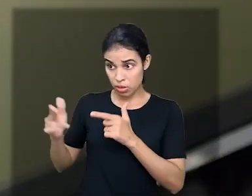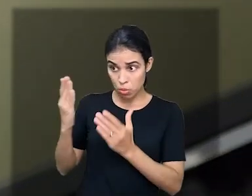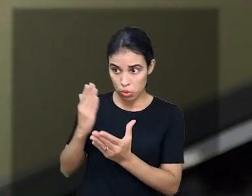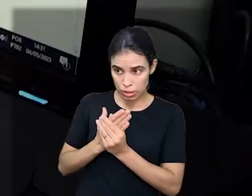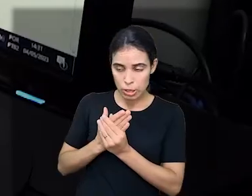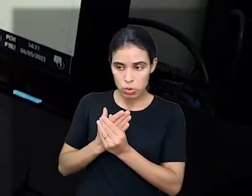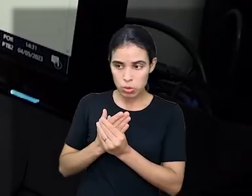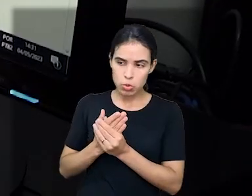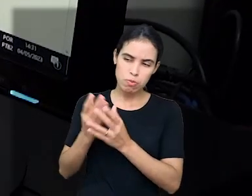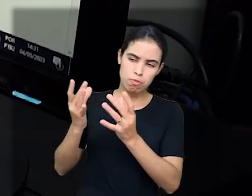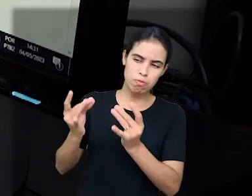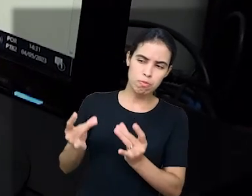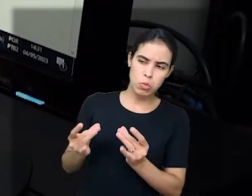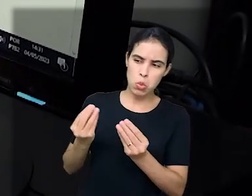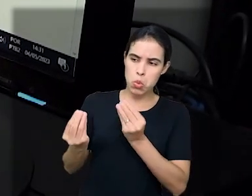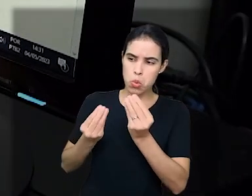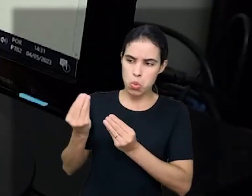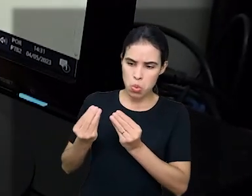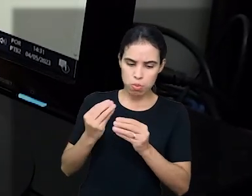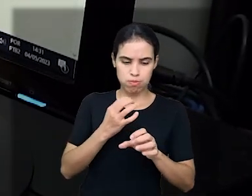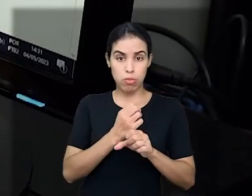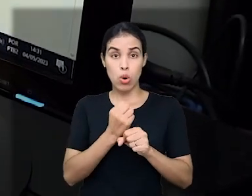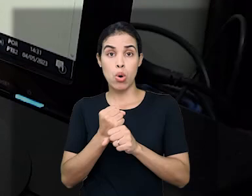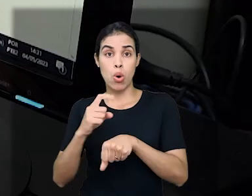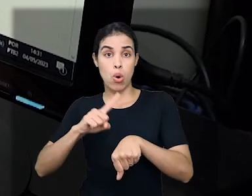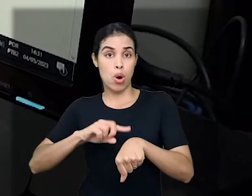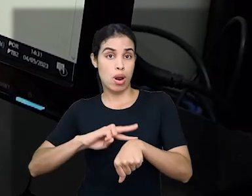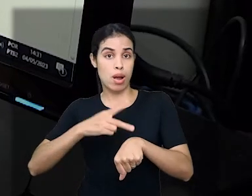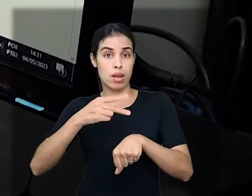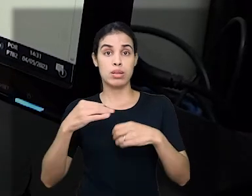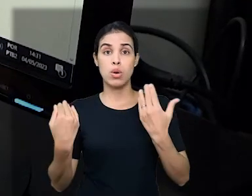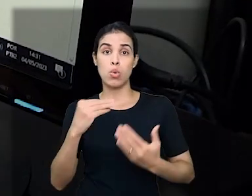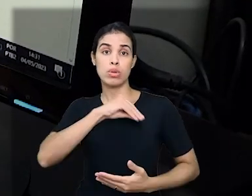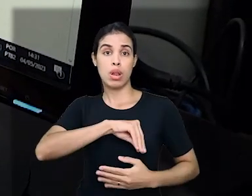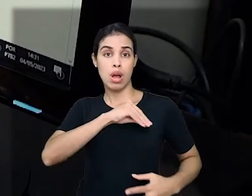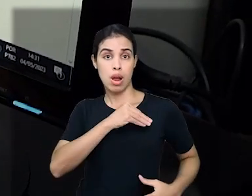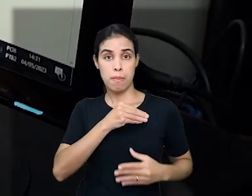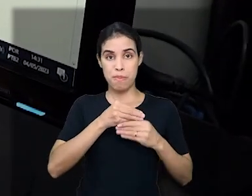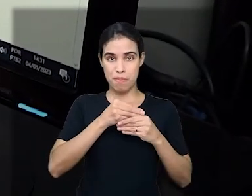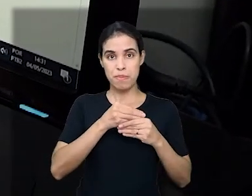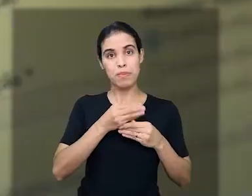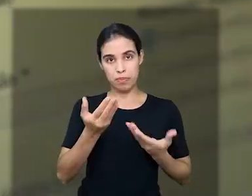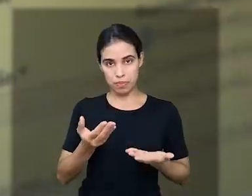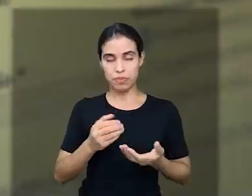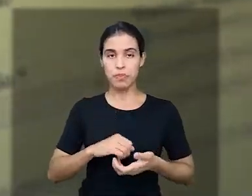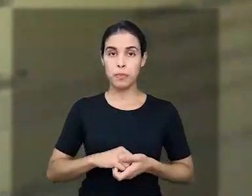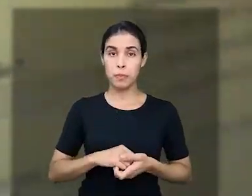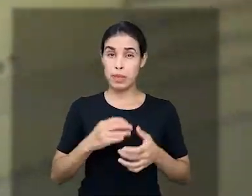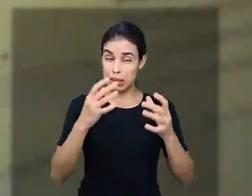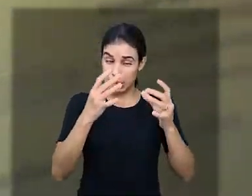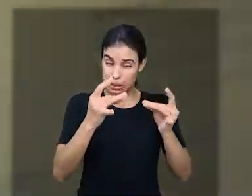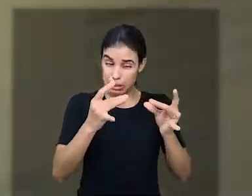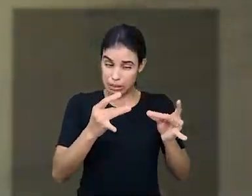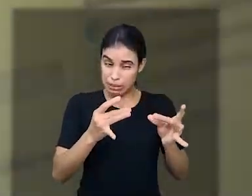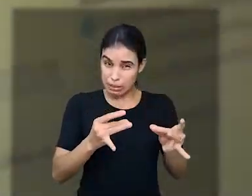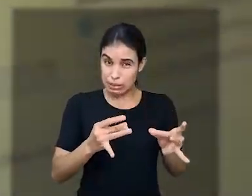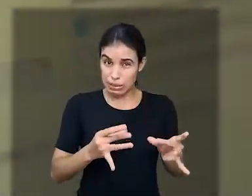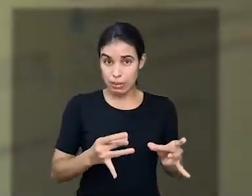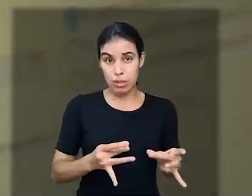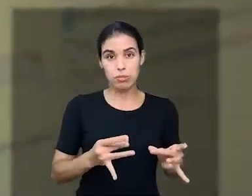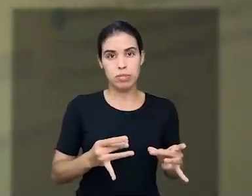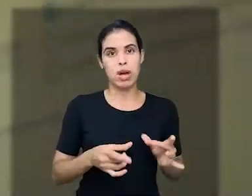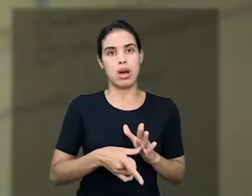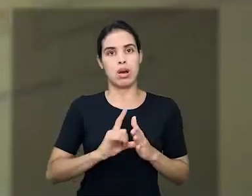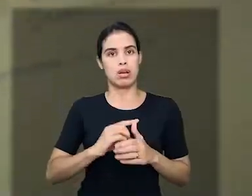ação trabalhista, como verbas rescisórias, horas extras e adicionais. Para desenvolver esse trabalho minucioso, a equipe